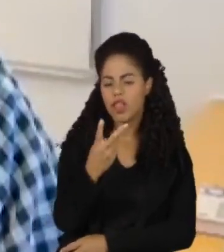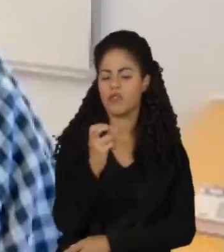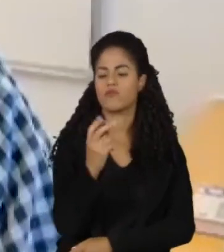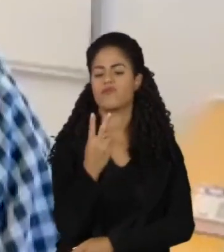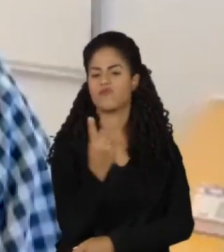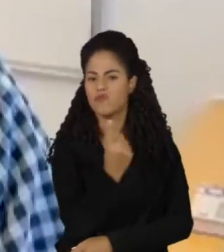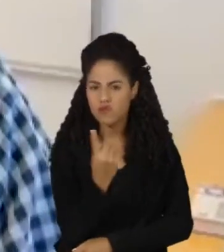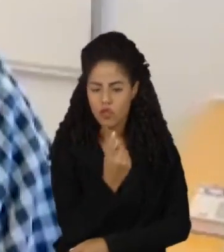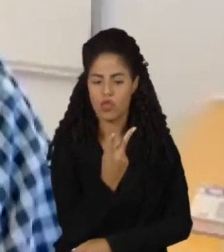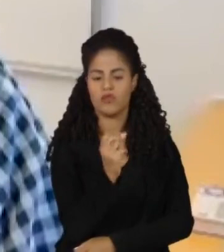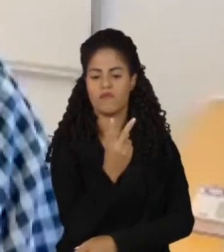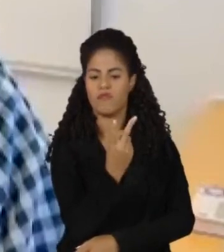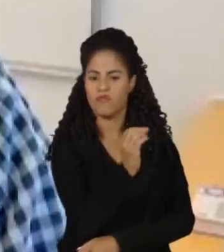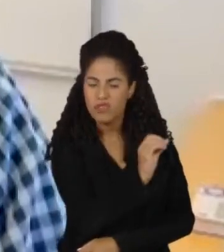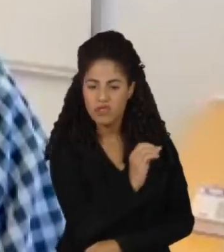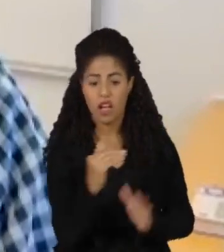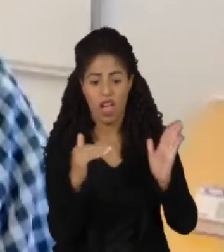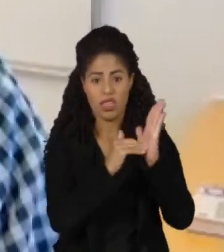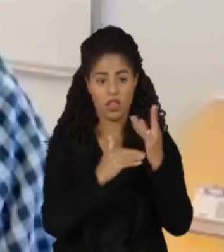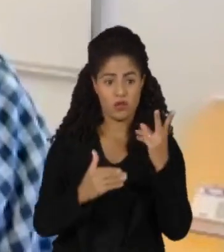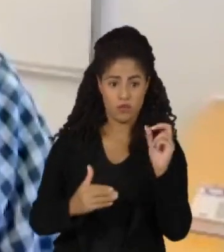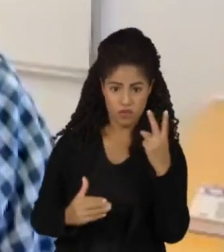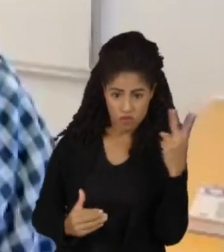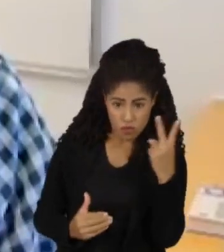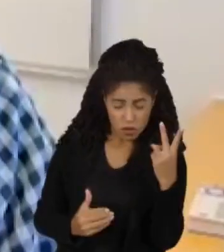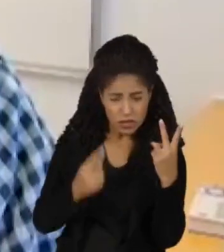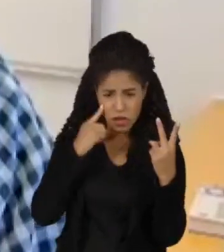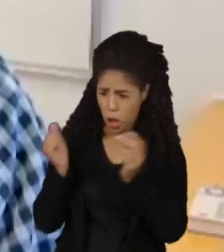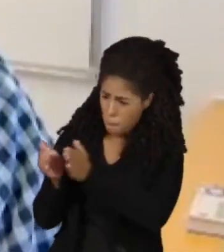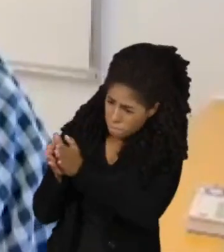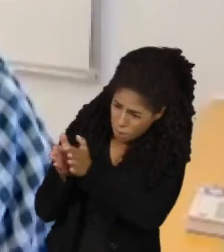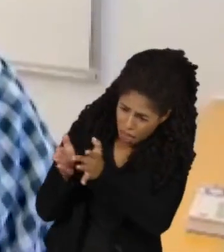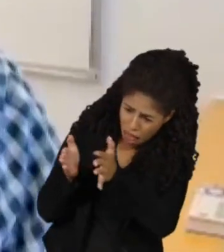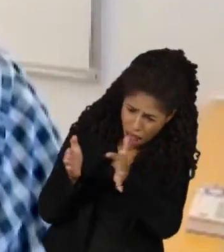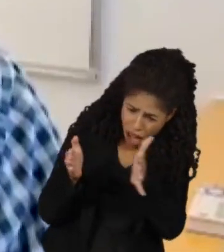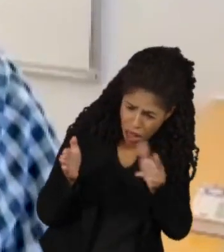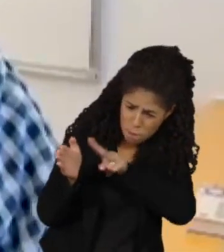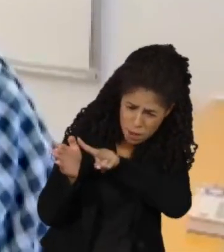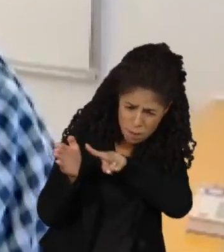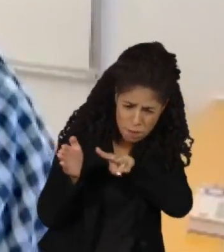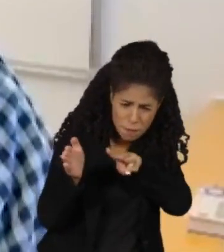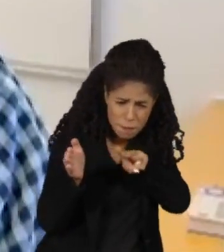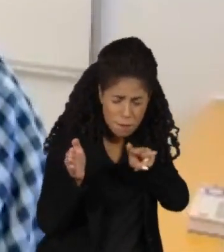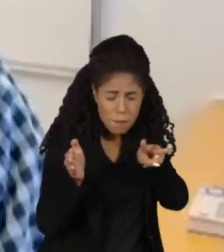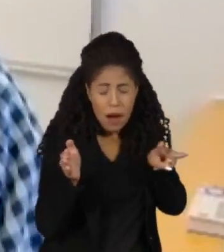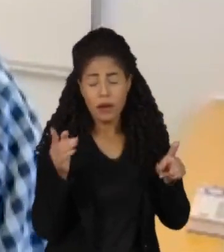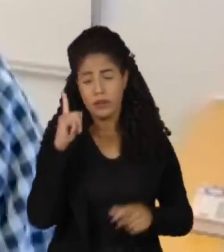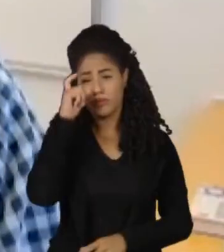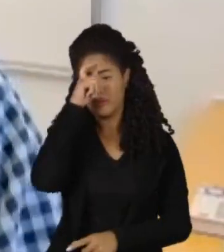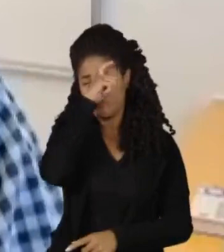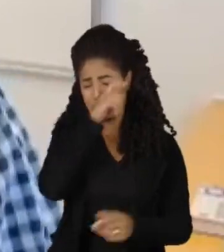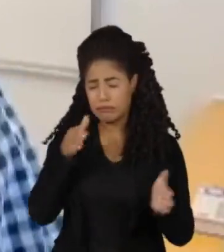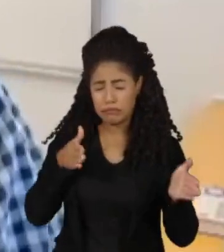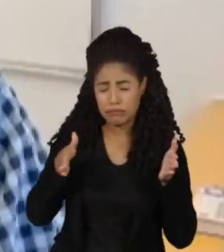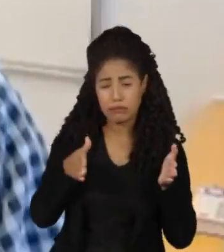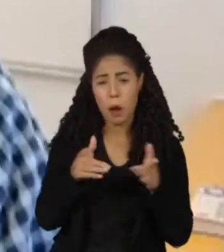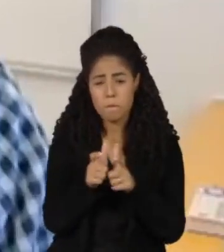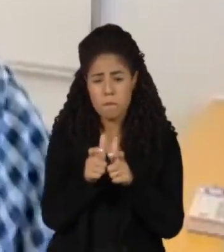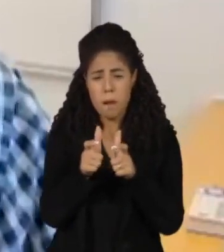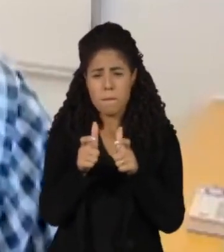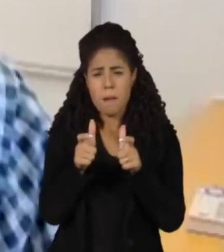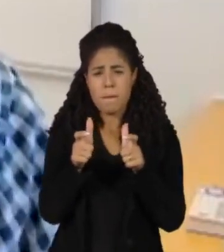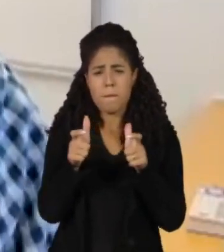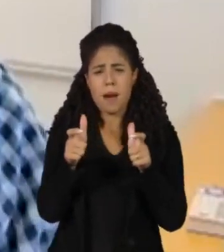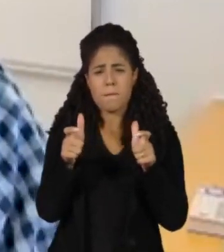2021, 2020, até 2022, tivemos aí períodos de crescimento